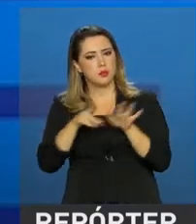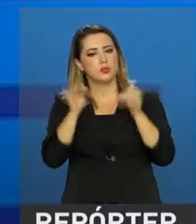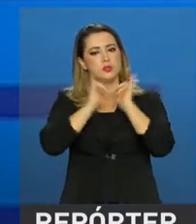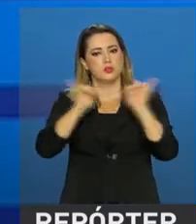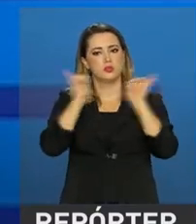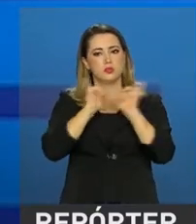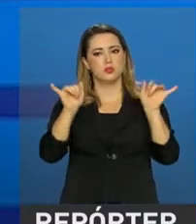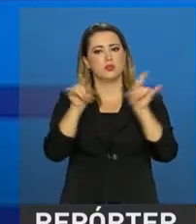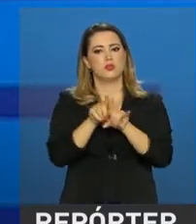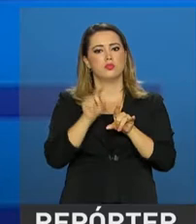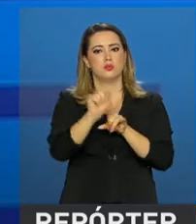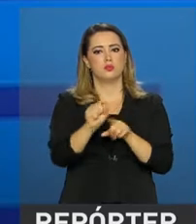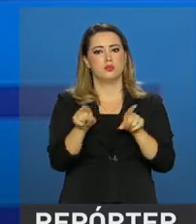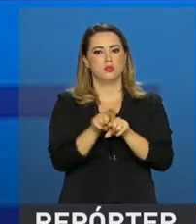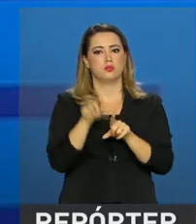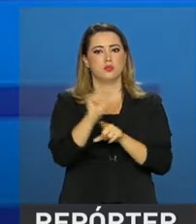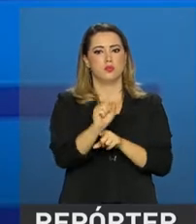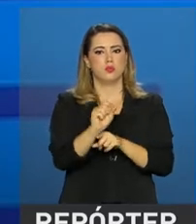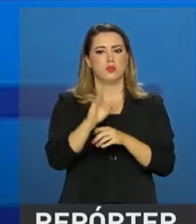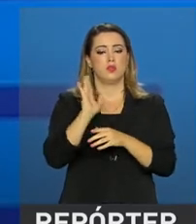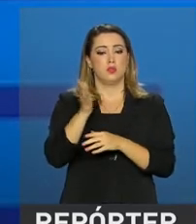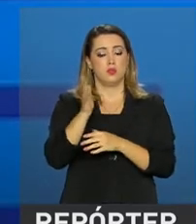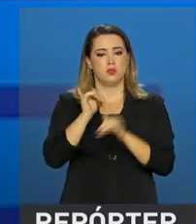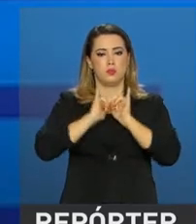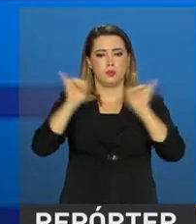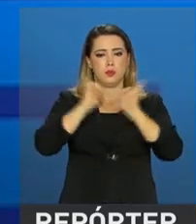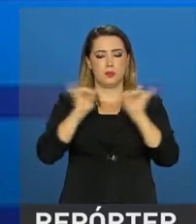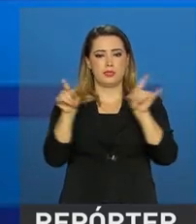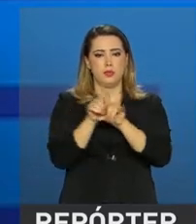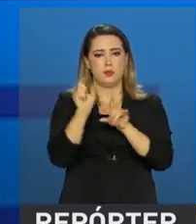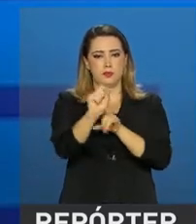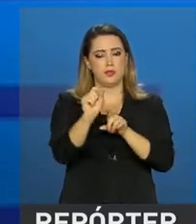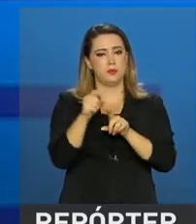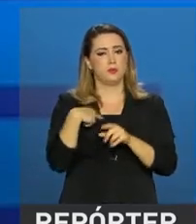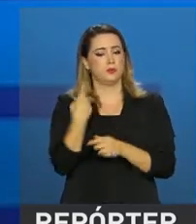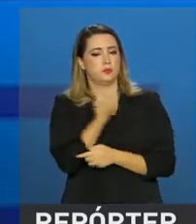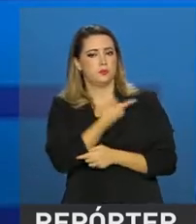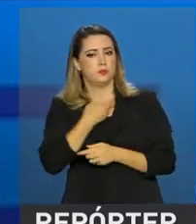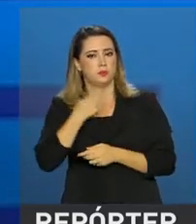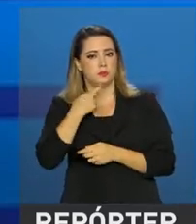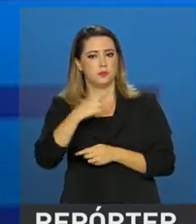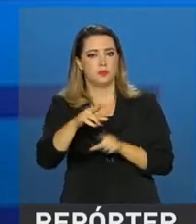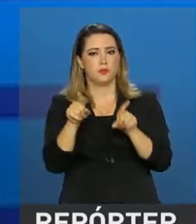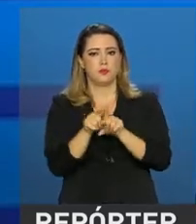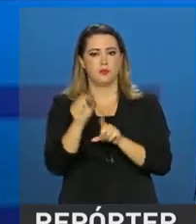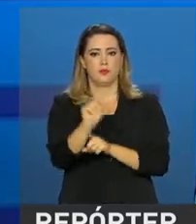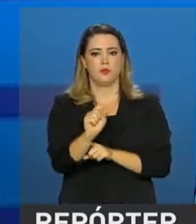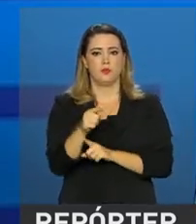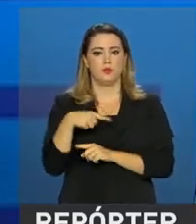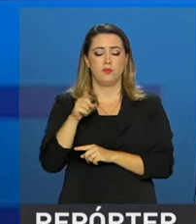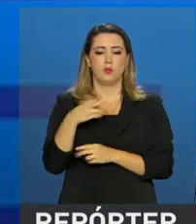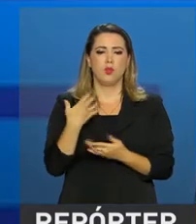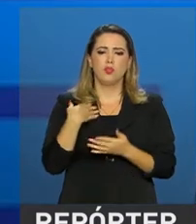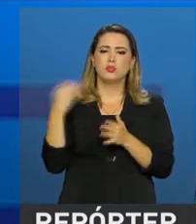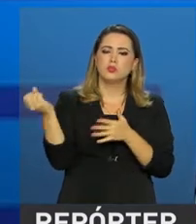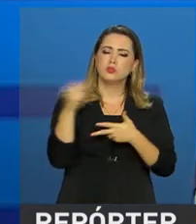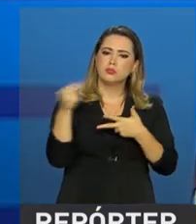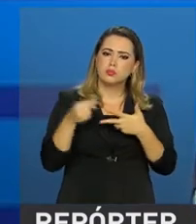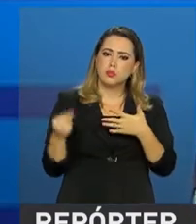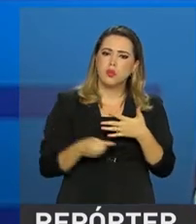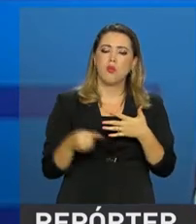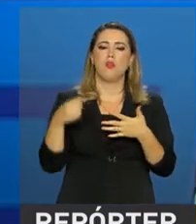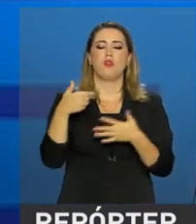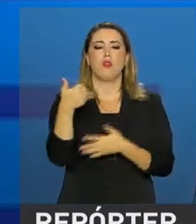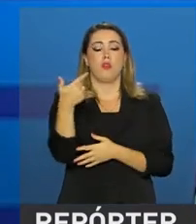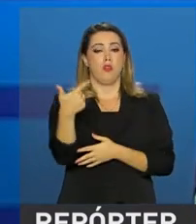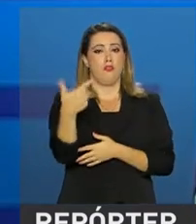Operação Adinâmia, né, já foi amplamente divulgado os resultados, mas basicamente com algumas atualizações, foram 28 mandados de